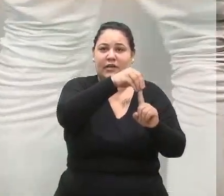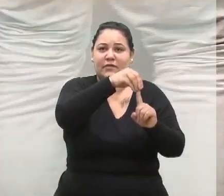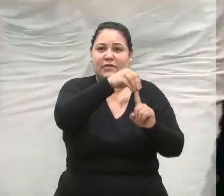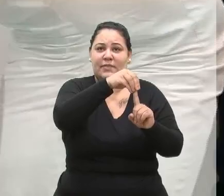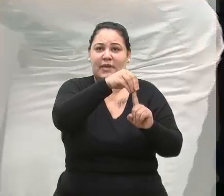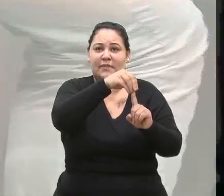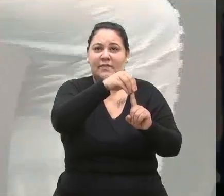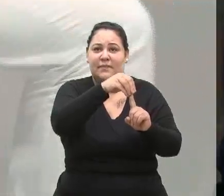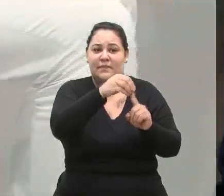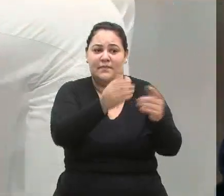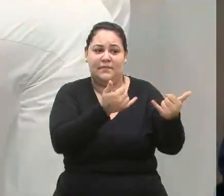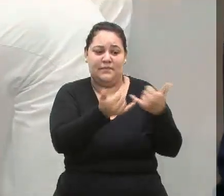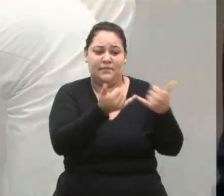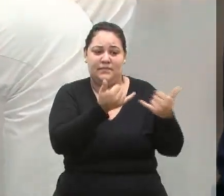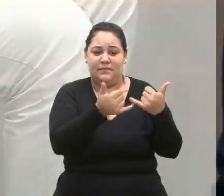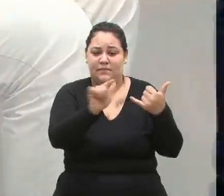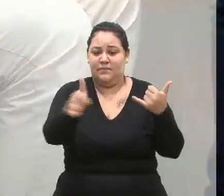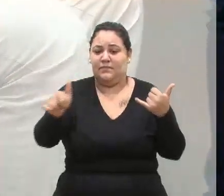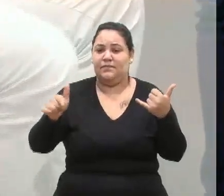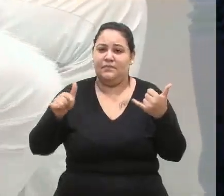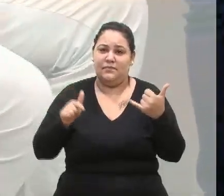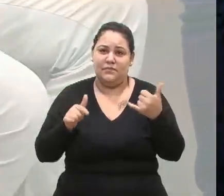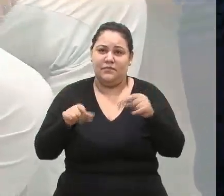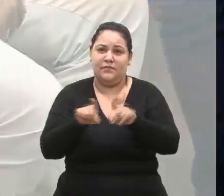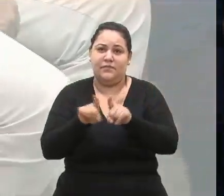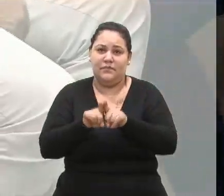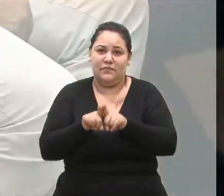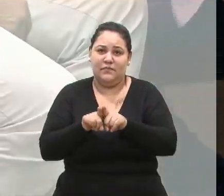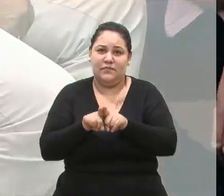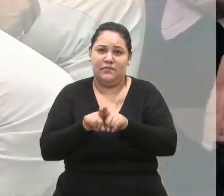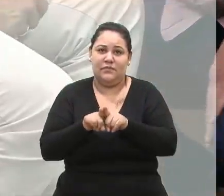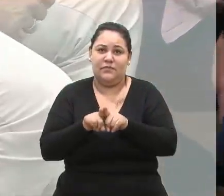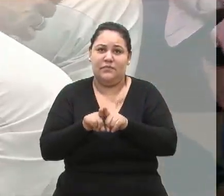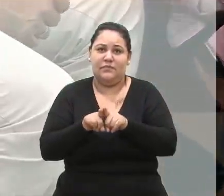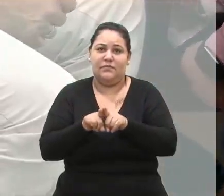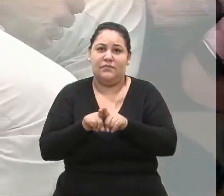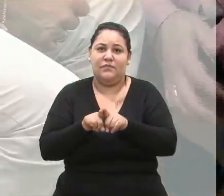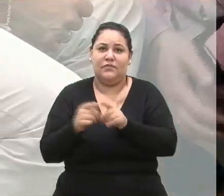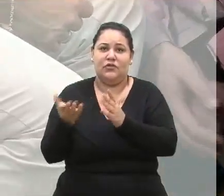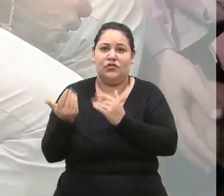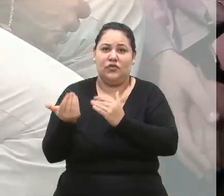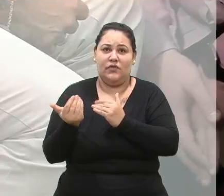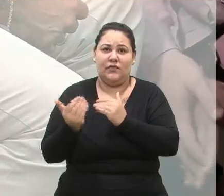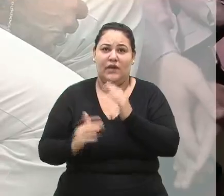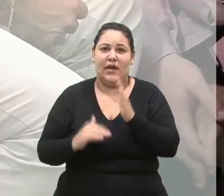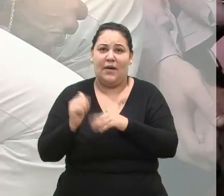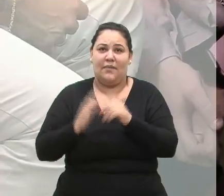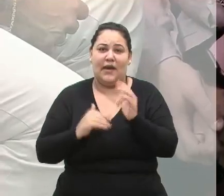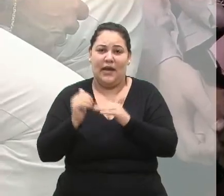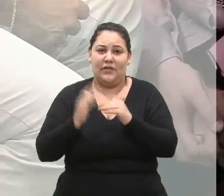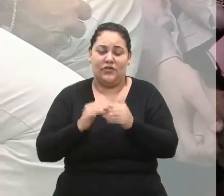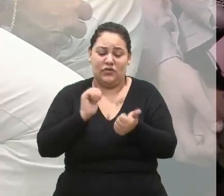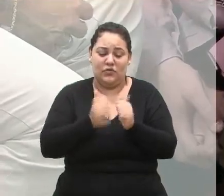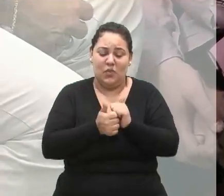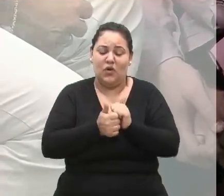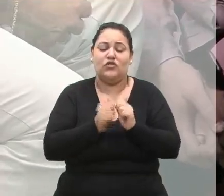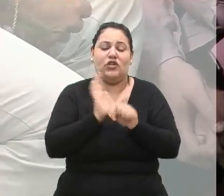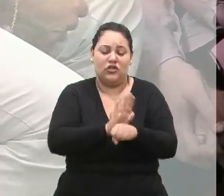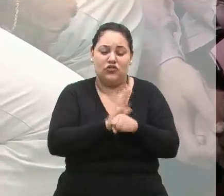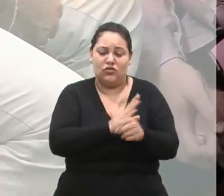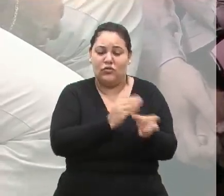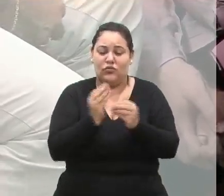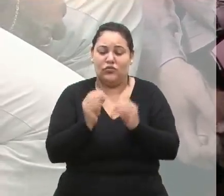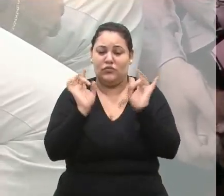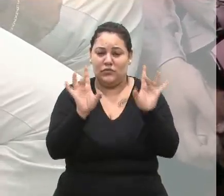os outros, para as crianças, para os jovens, que a prática do esporte agrega muita coisa, especialmente a